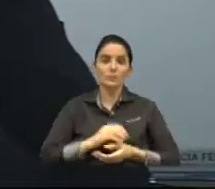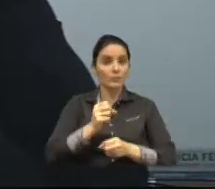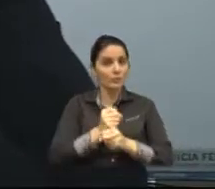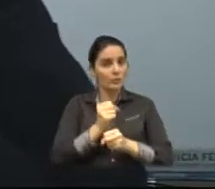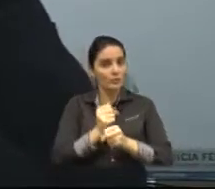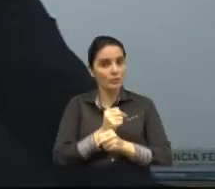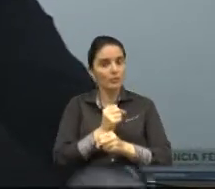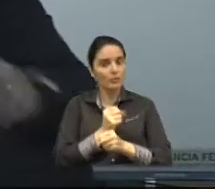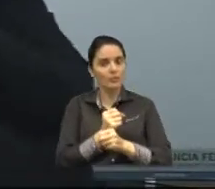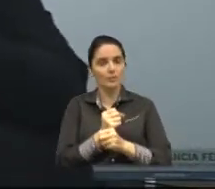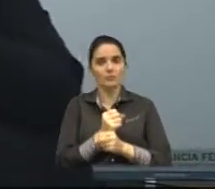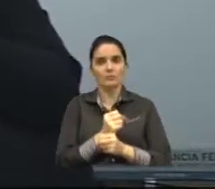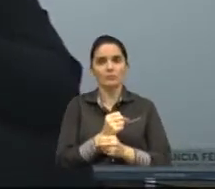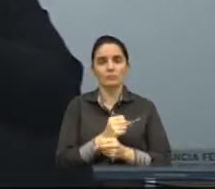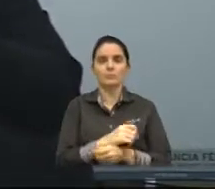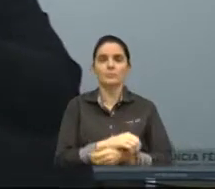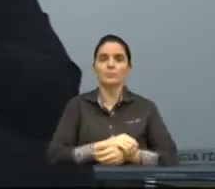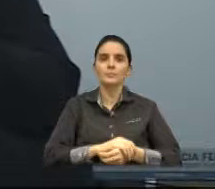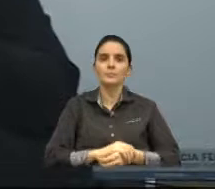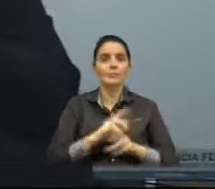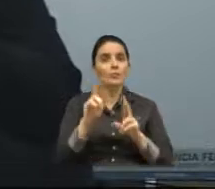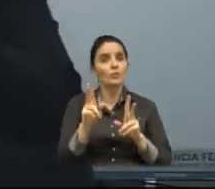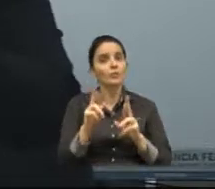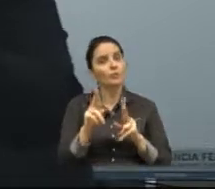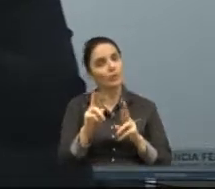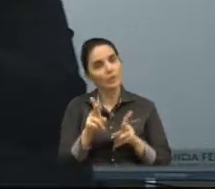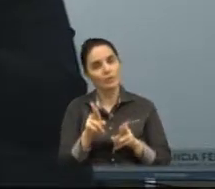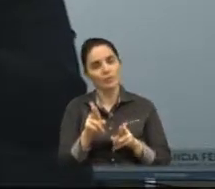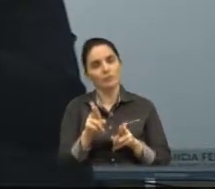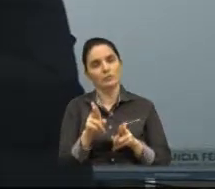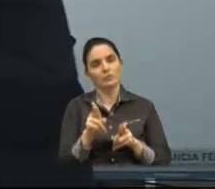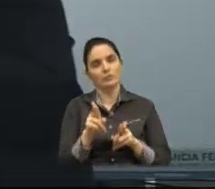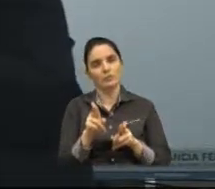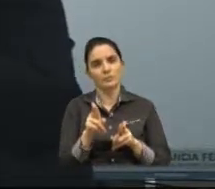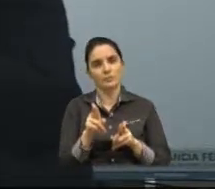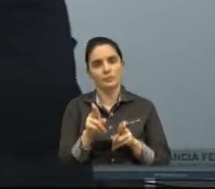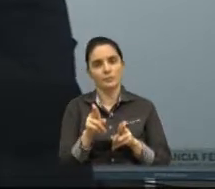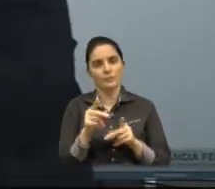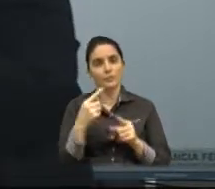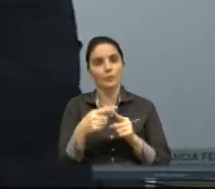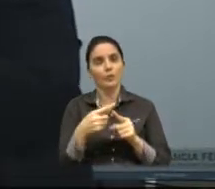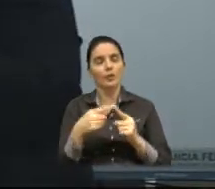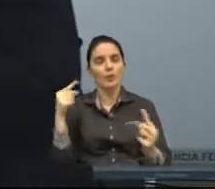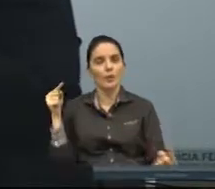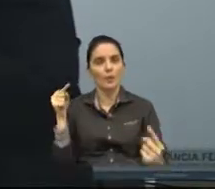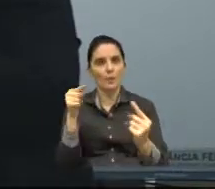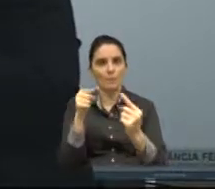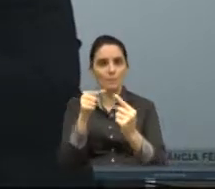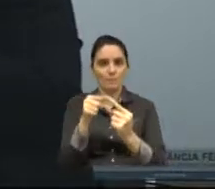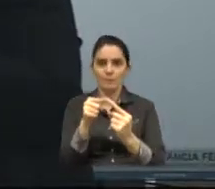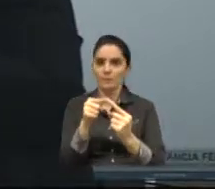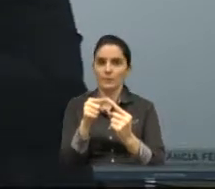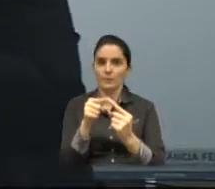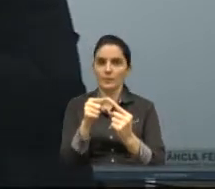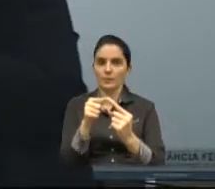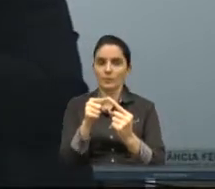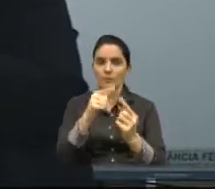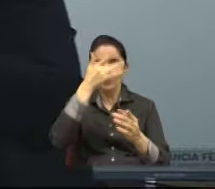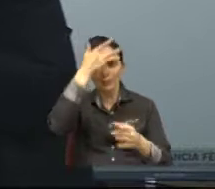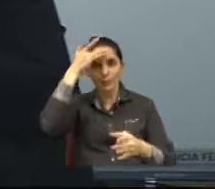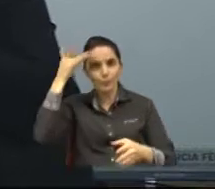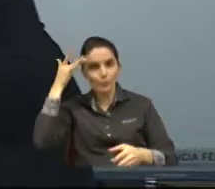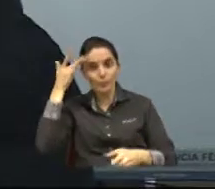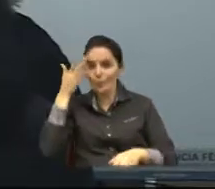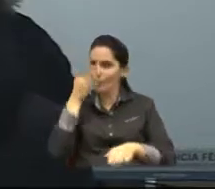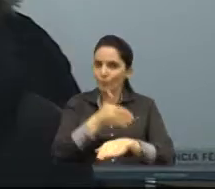um diferencial. É um diferencial que nós objetivamos pessoas que não frequentam a